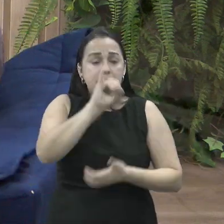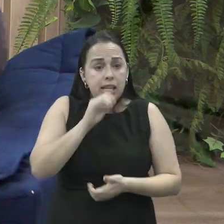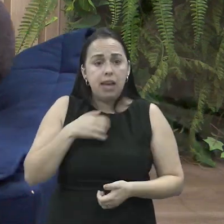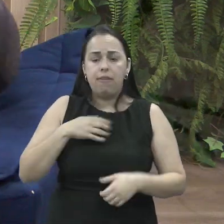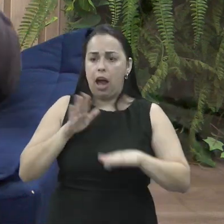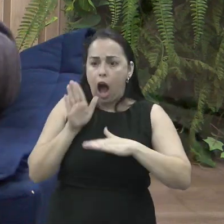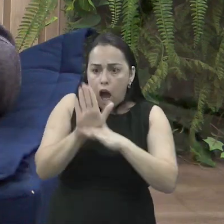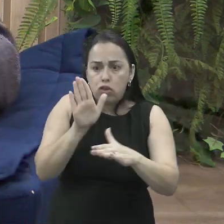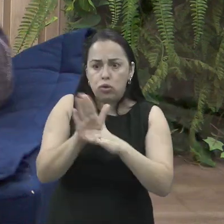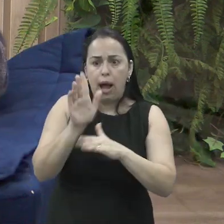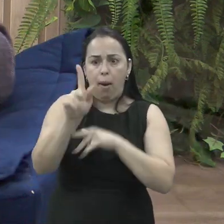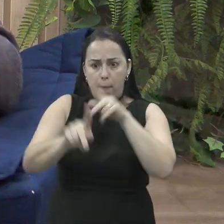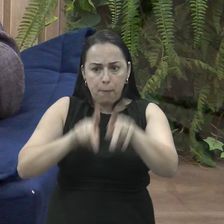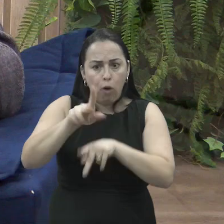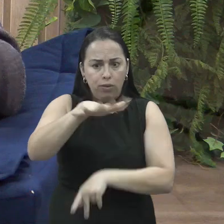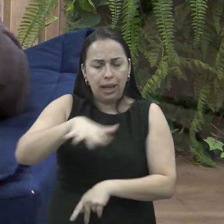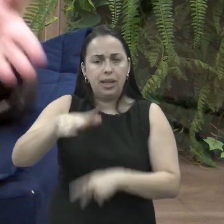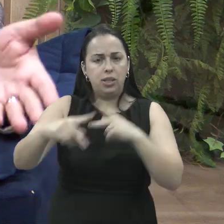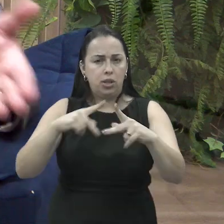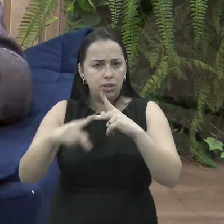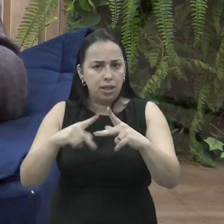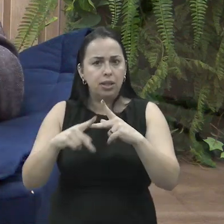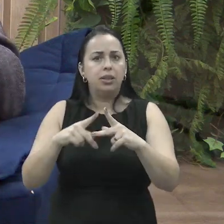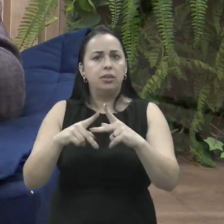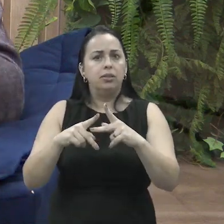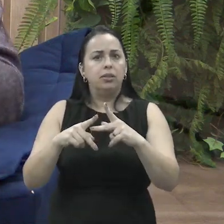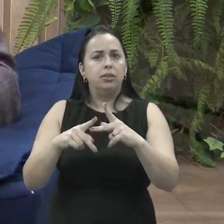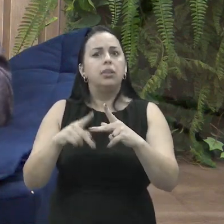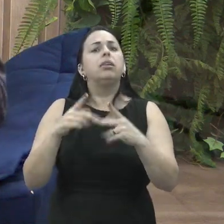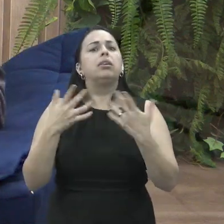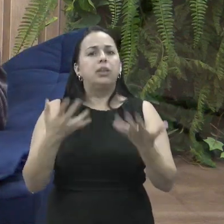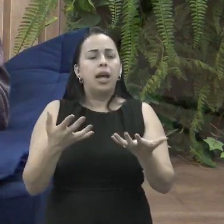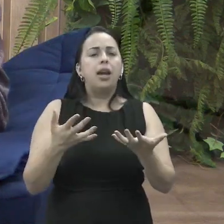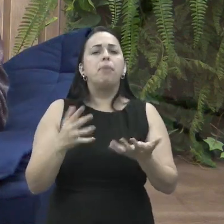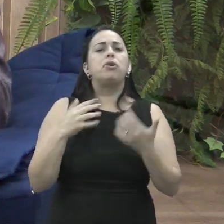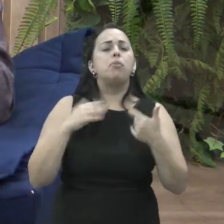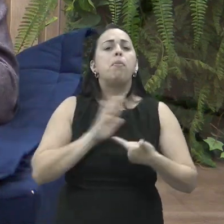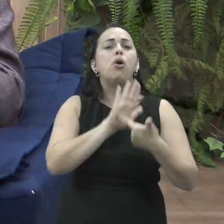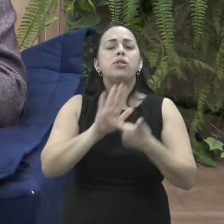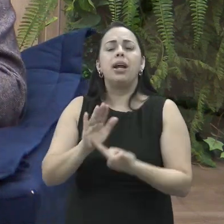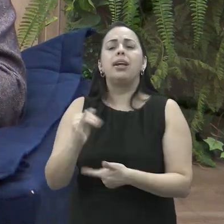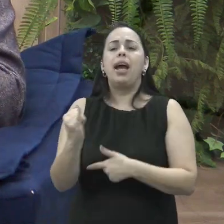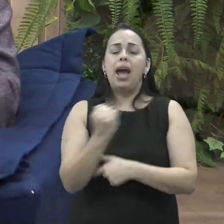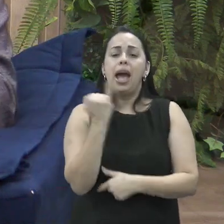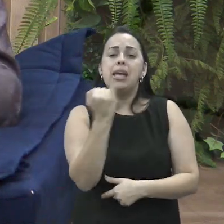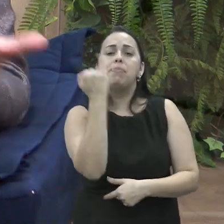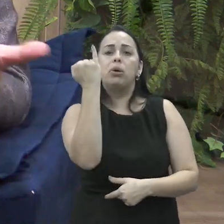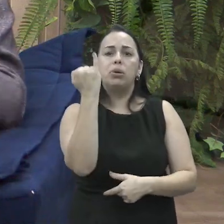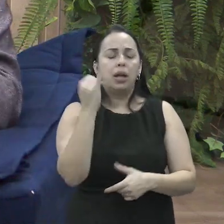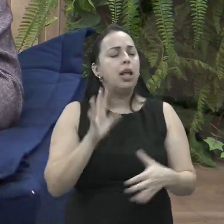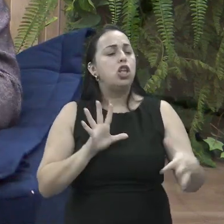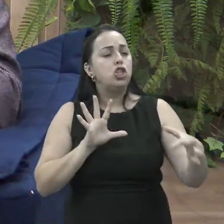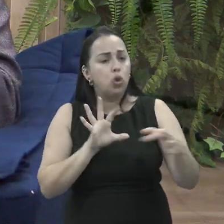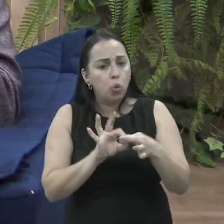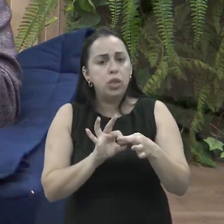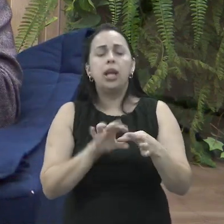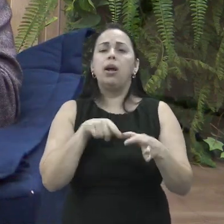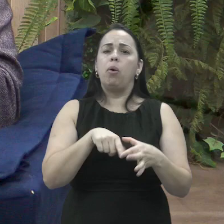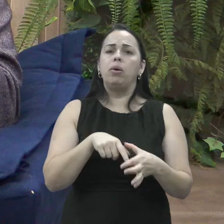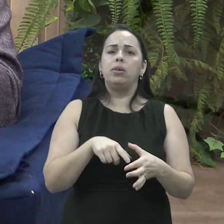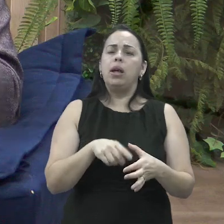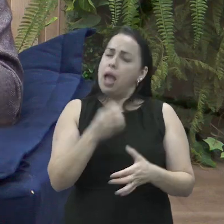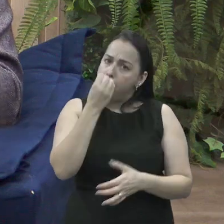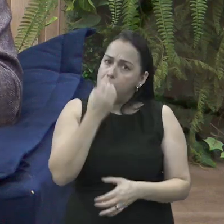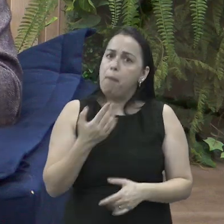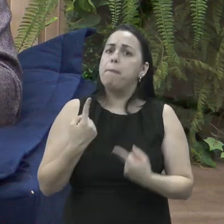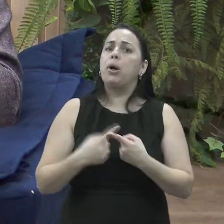é benefício para a cidade, para a população e para as pessoas, demovê-las e demonstrar a elas a importância de nós trabalharmos uma política conjunta. Ou